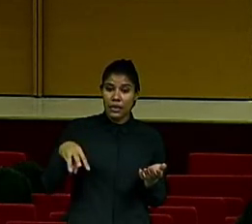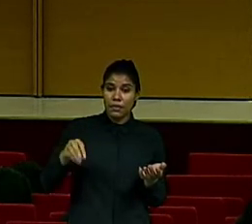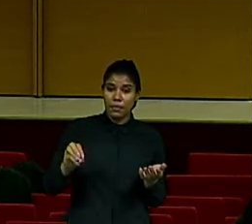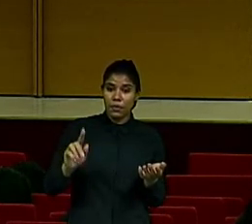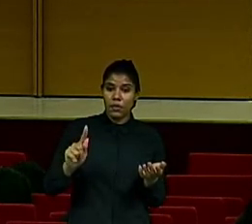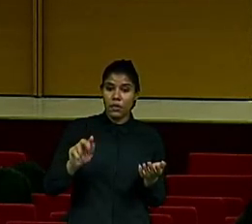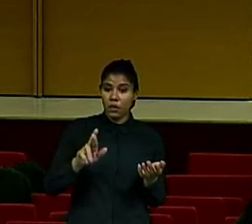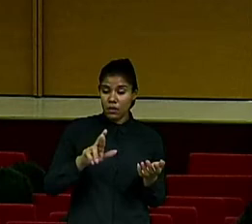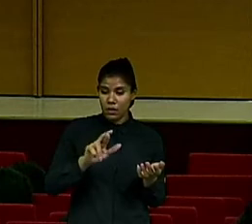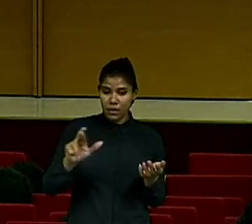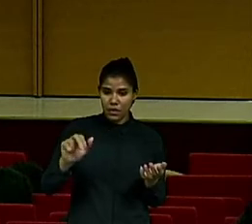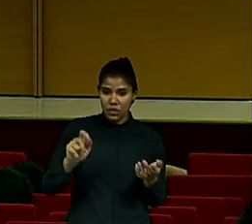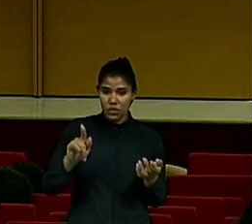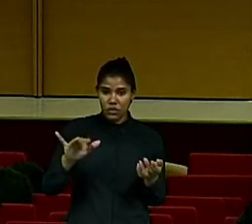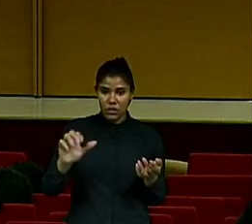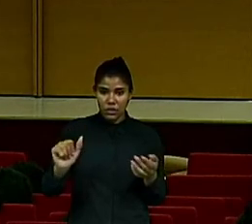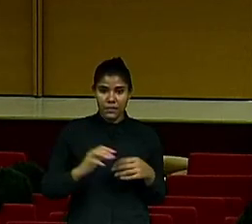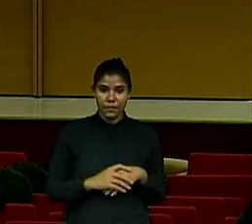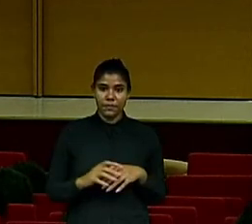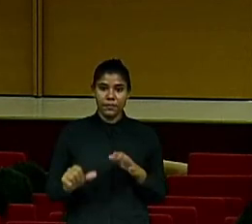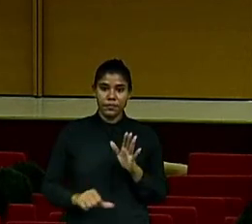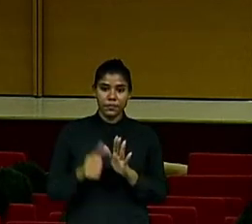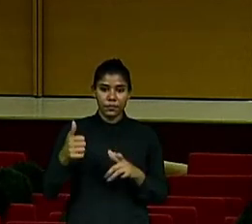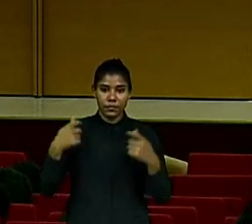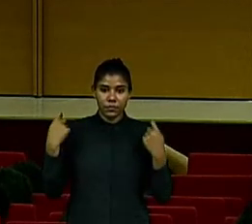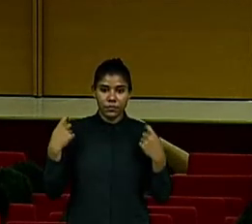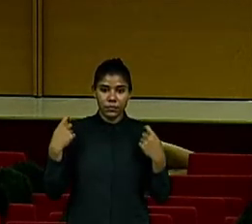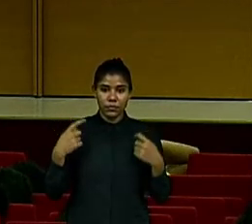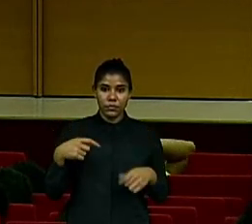primeiro mito que nós temos que desmistificar